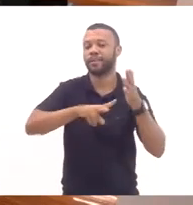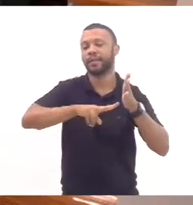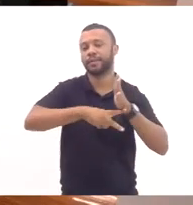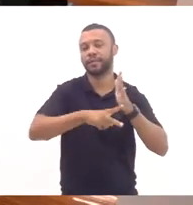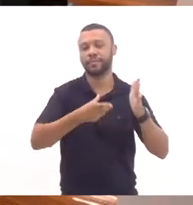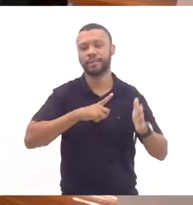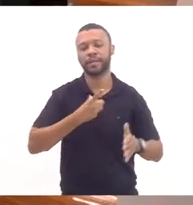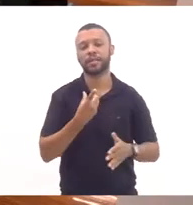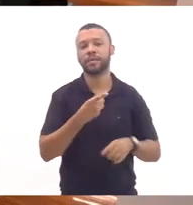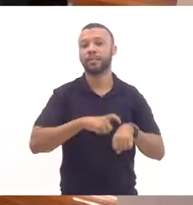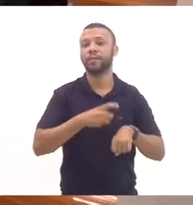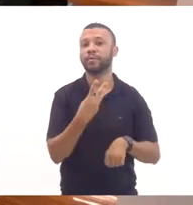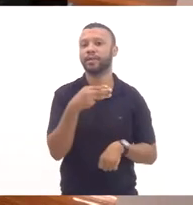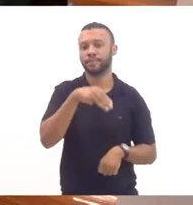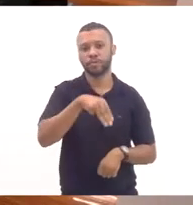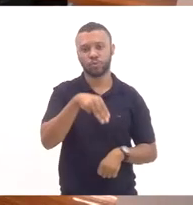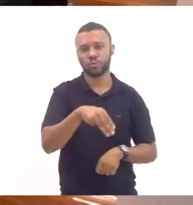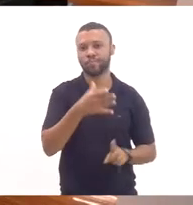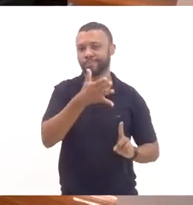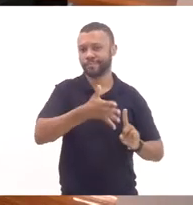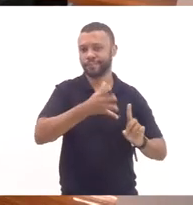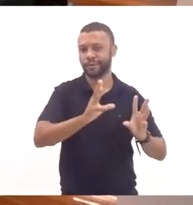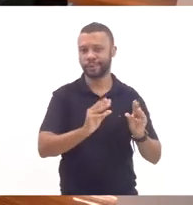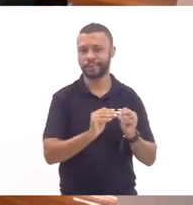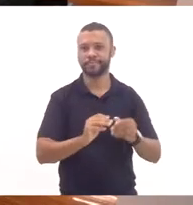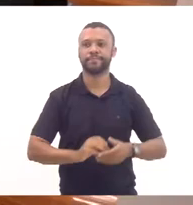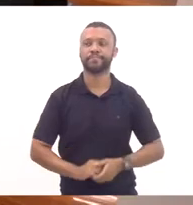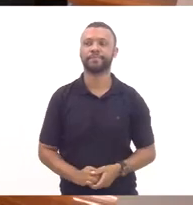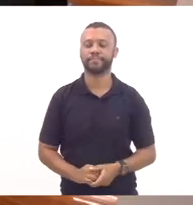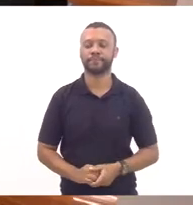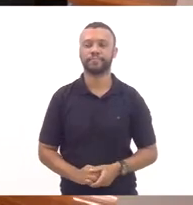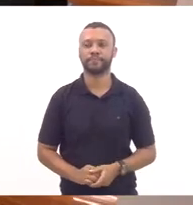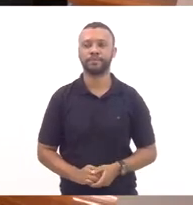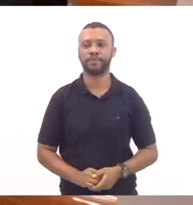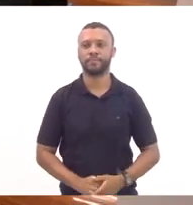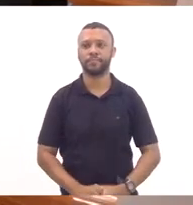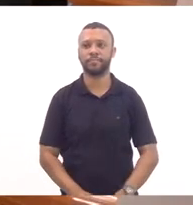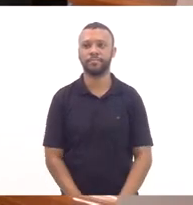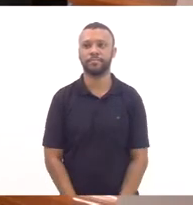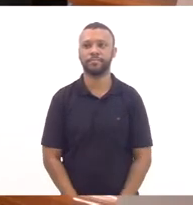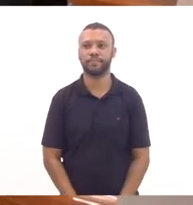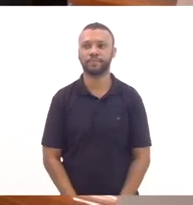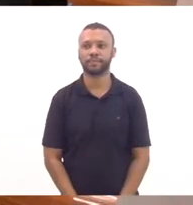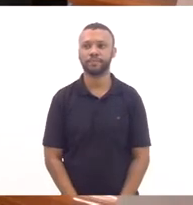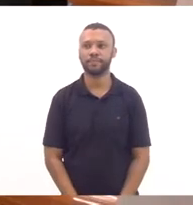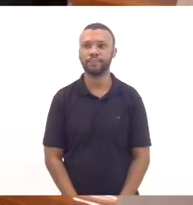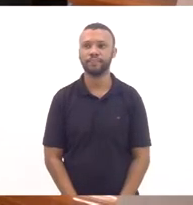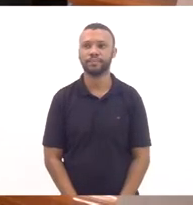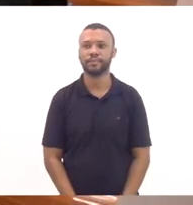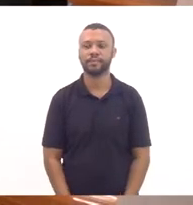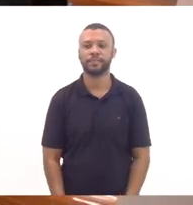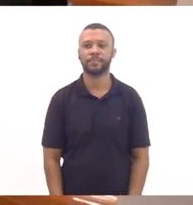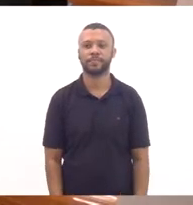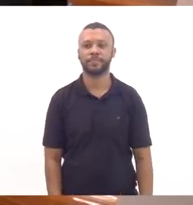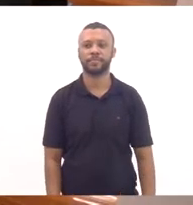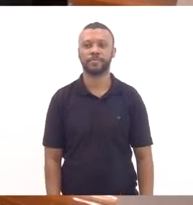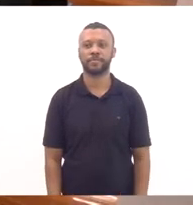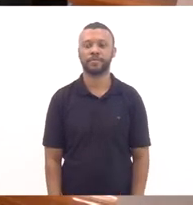3 minutos. Bom dia a todos. Bom dia, deputada. Bom dia, querido. Boa tarde, já, eu